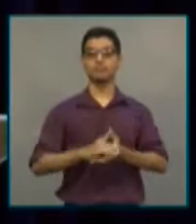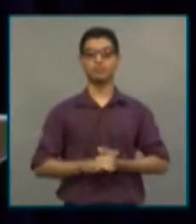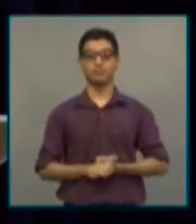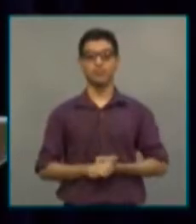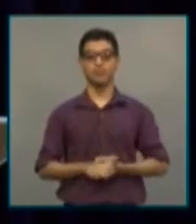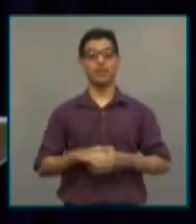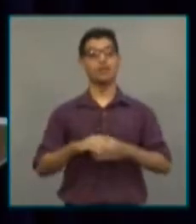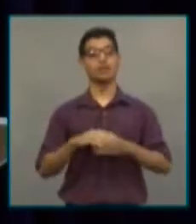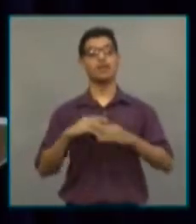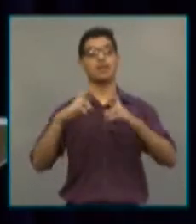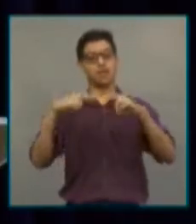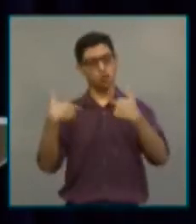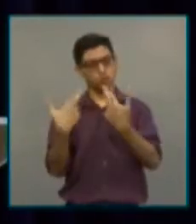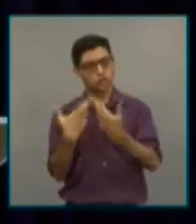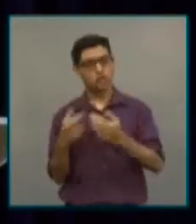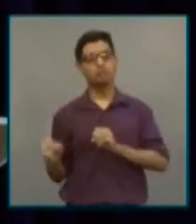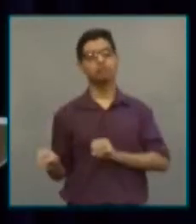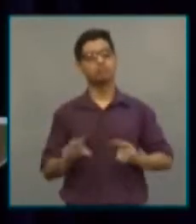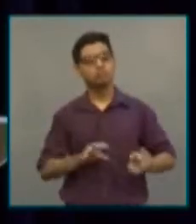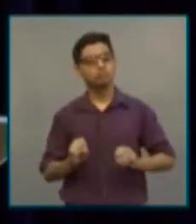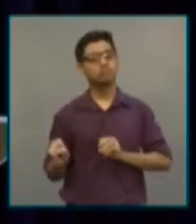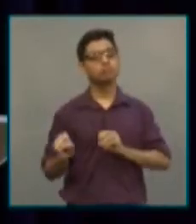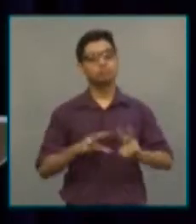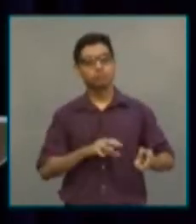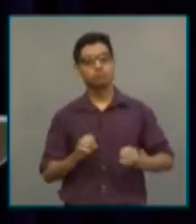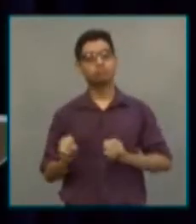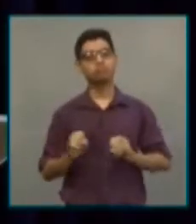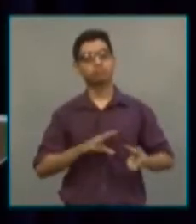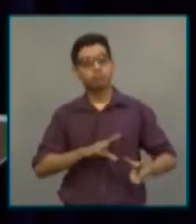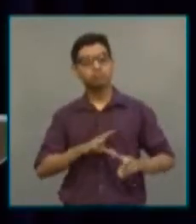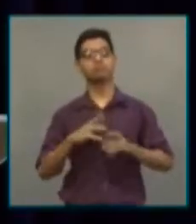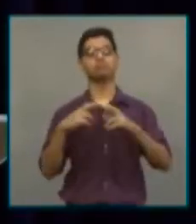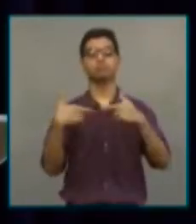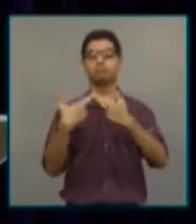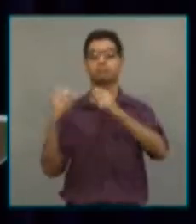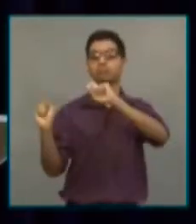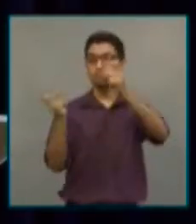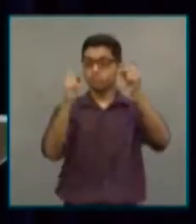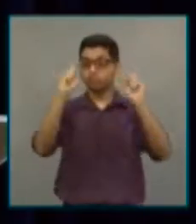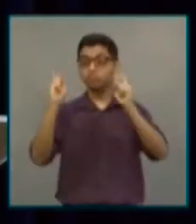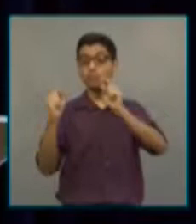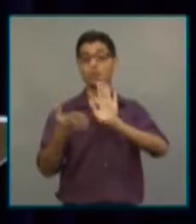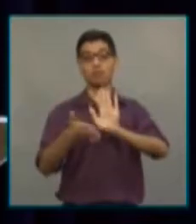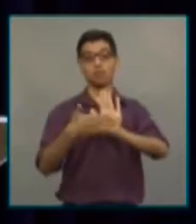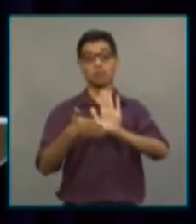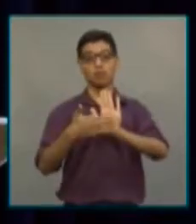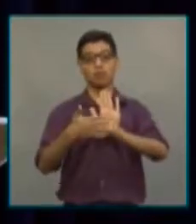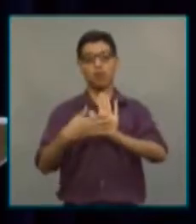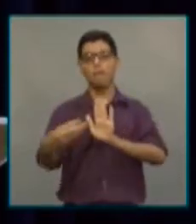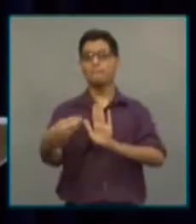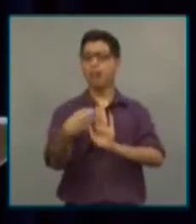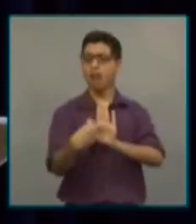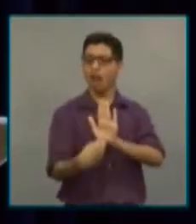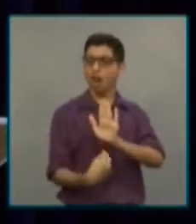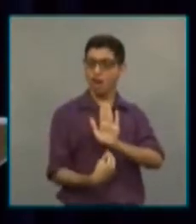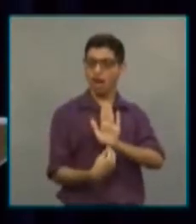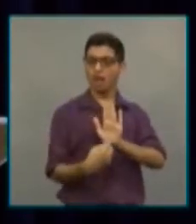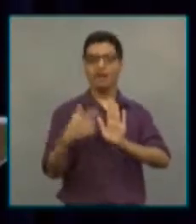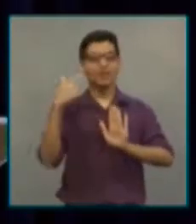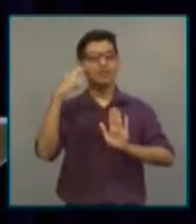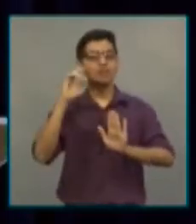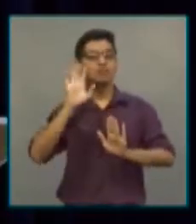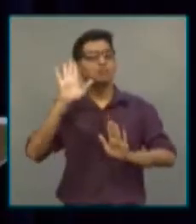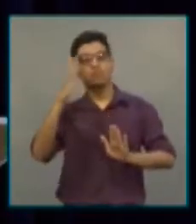reuniões semanais com a advocacia, onde as propostas se configuraram em ações concretas nesse projeto